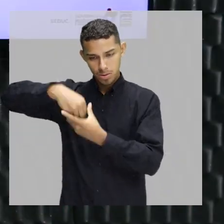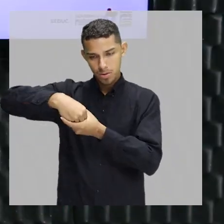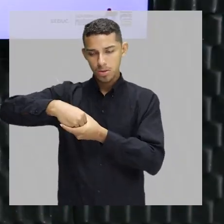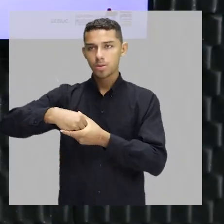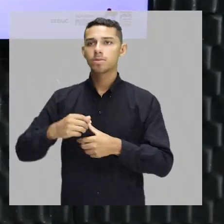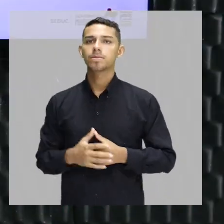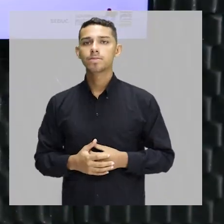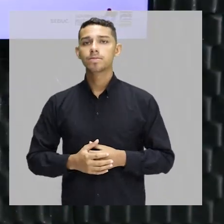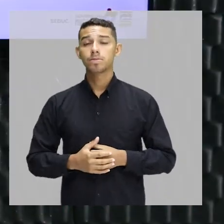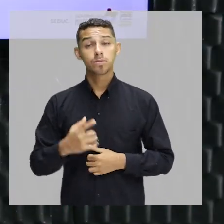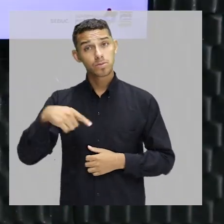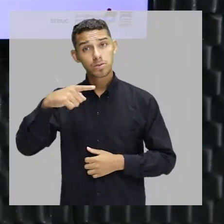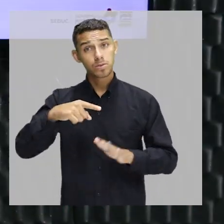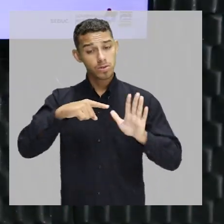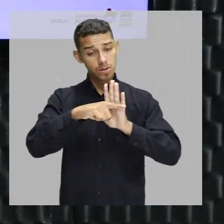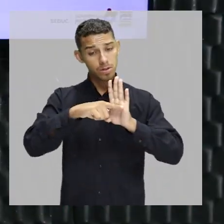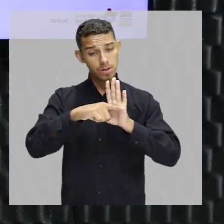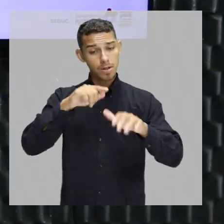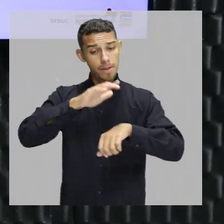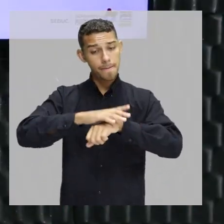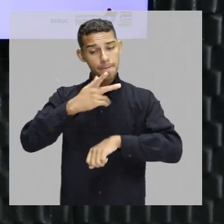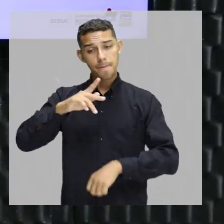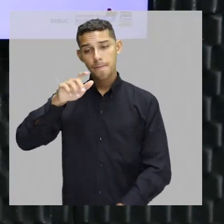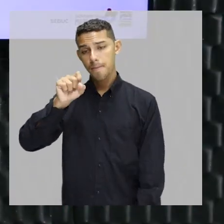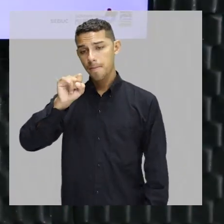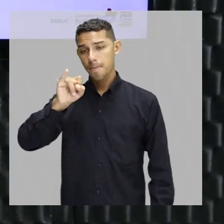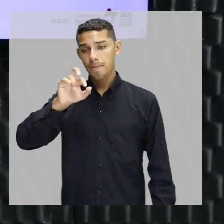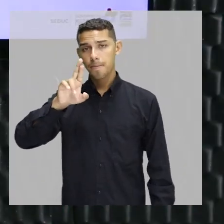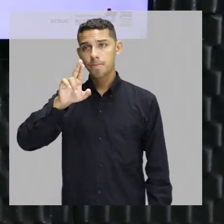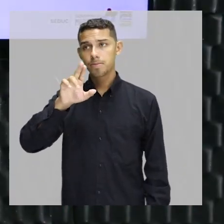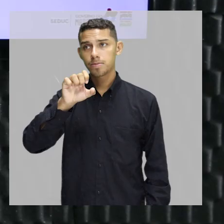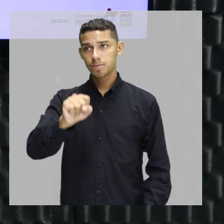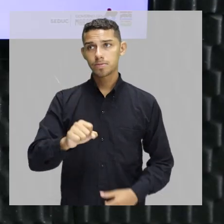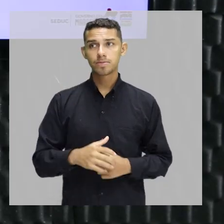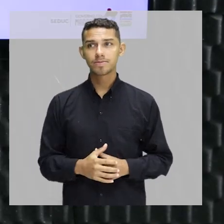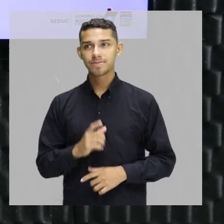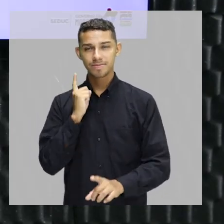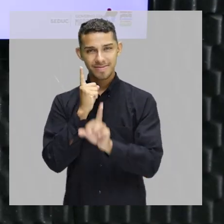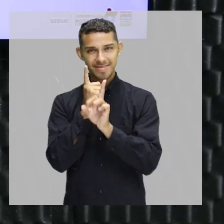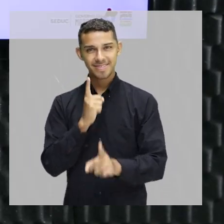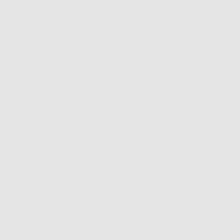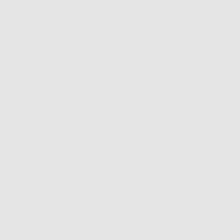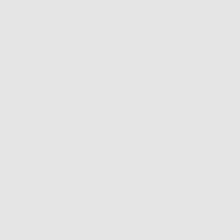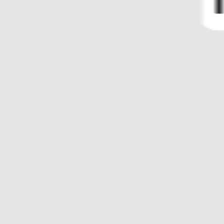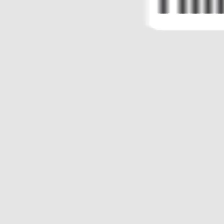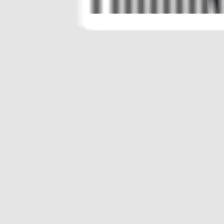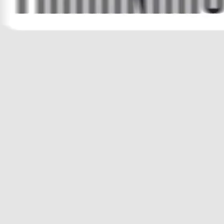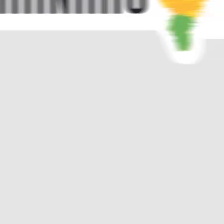e vou deixar que vocês pesquisem mais sobre os Sirius. Então ficamos por aqui e até a próxima.